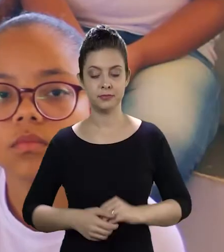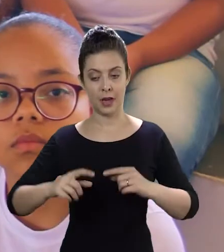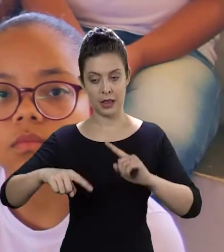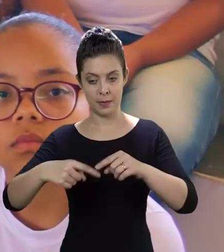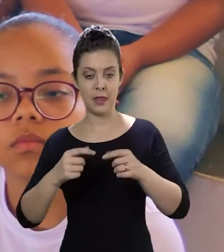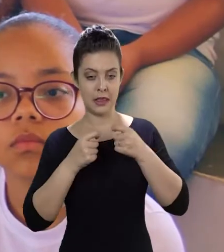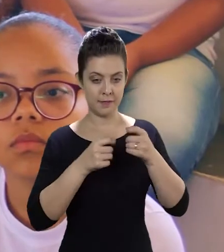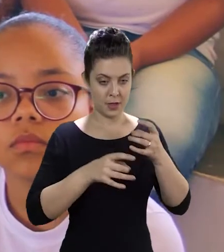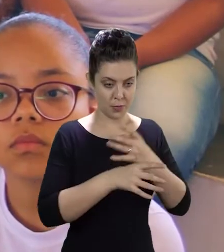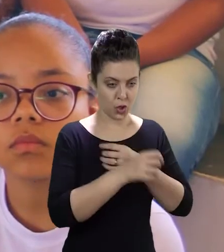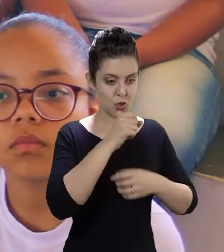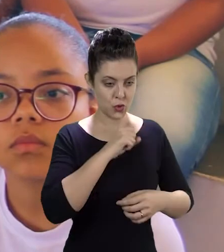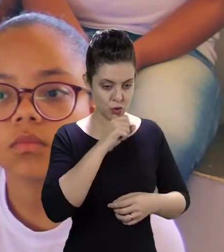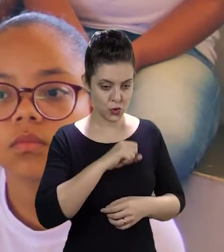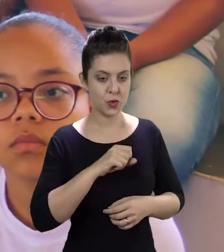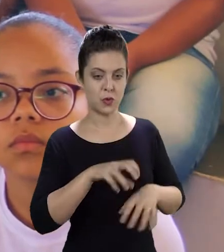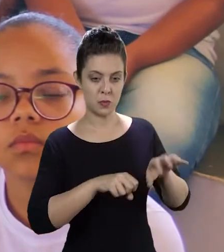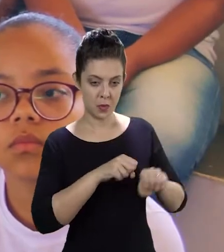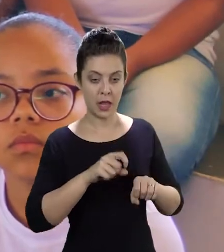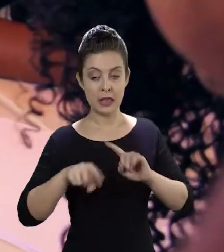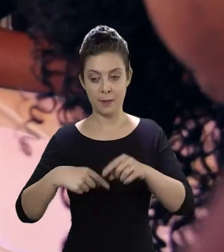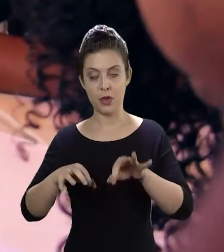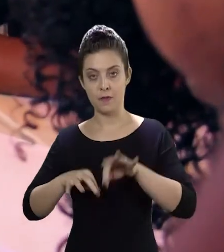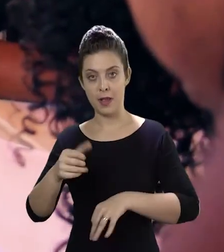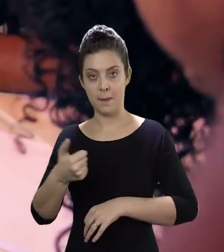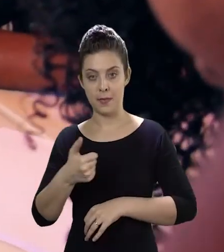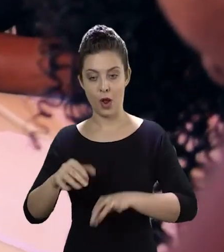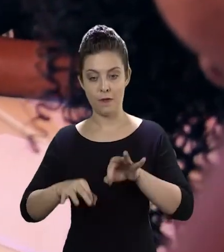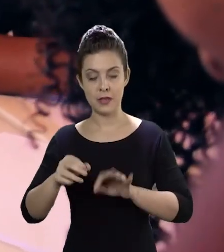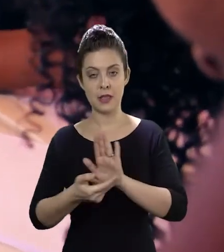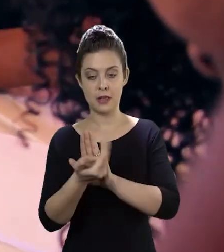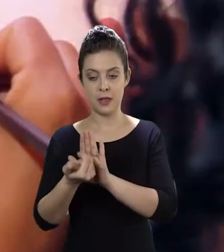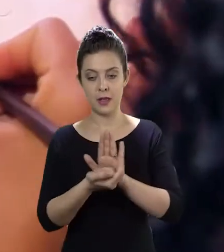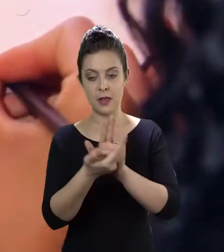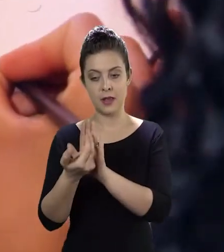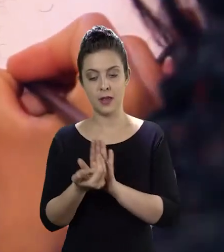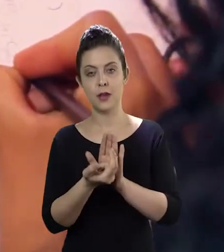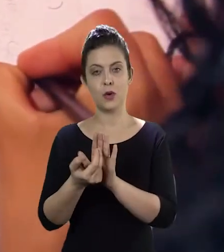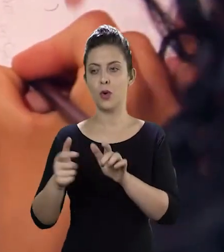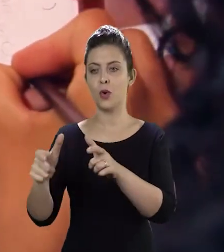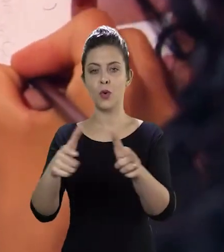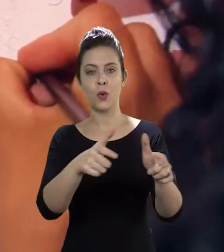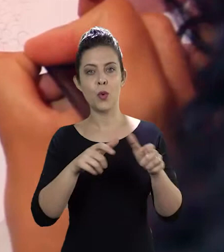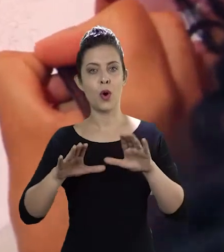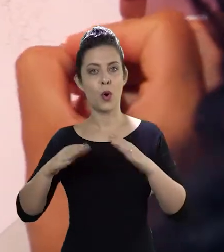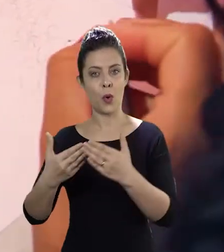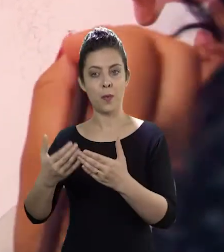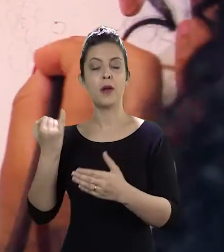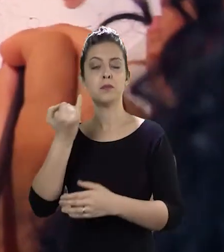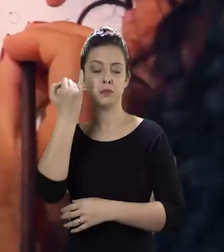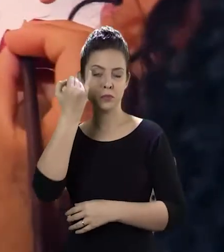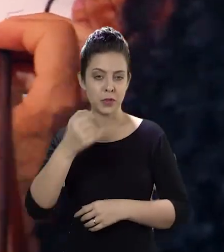Logo depois das entrevistas dos idosos, teve oficinas. A primeira foi a oficina de desenhos, desenhar pontos da comunidade